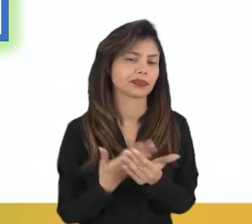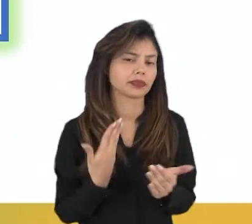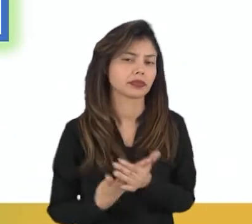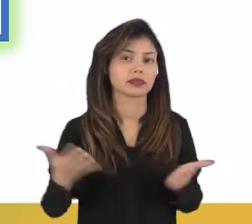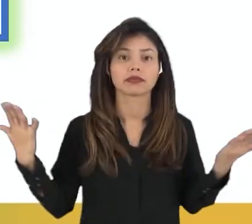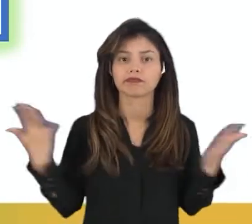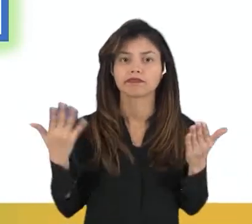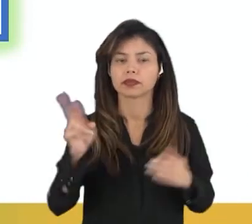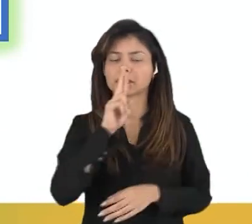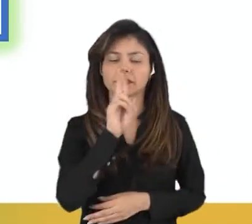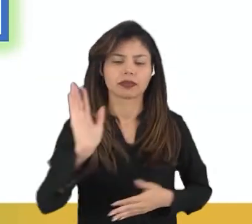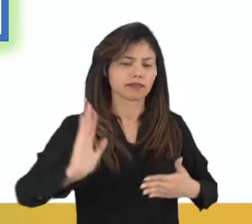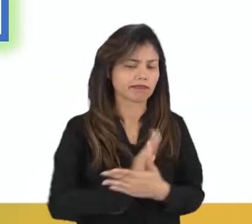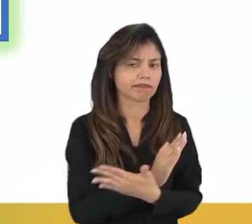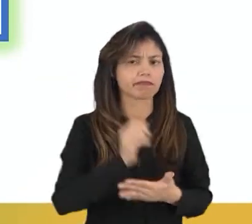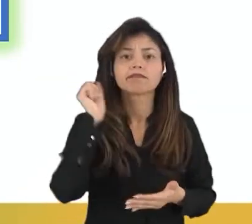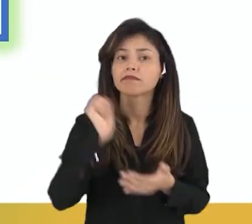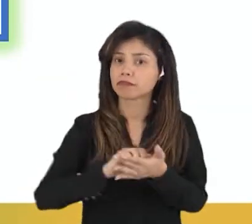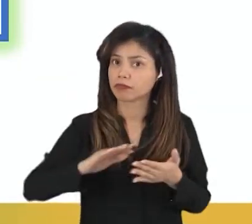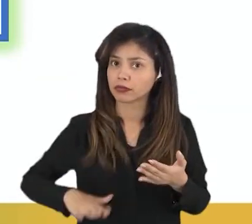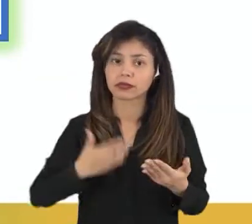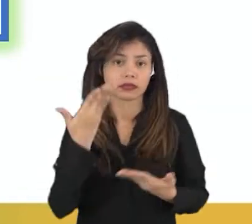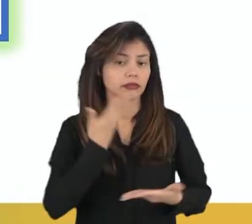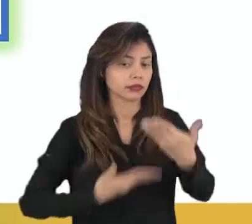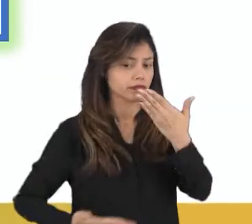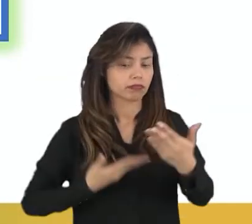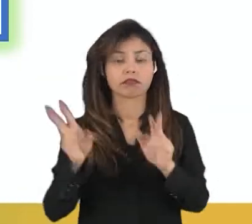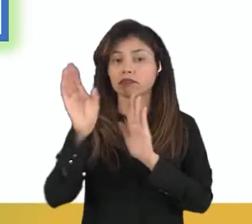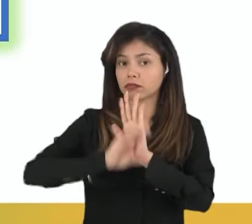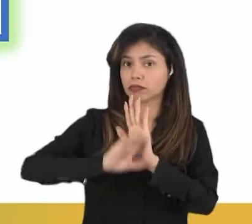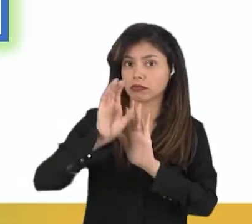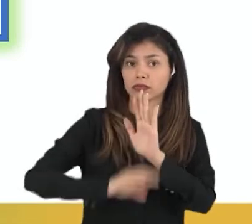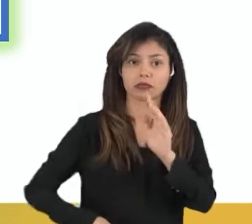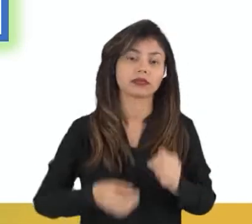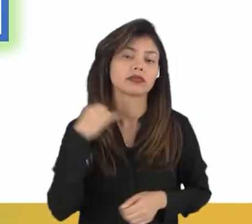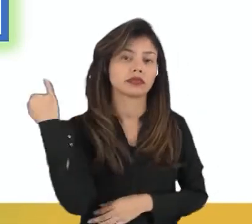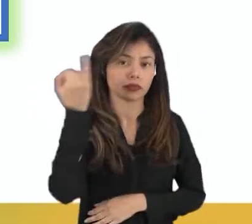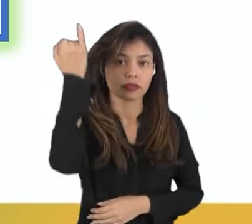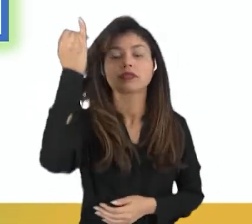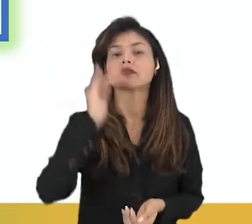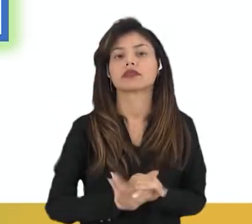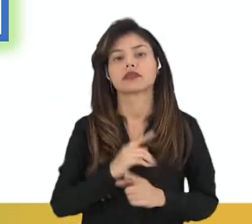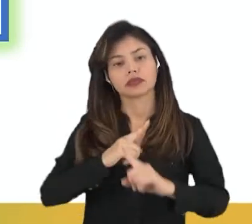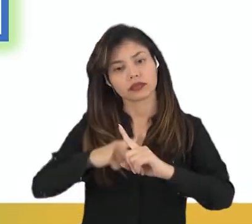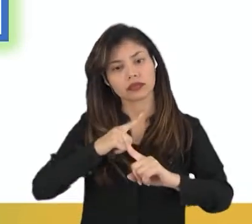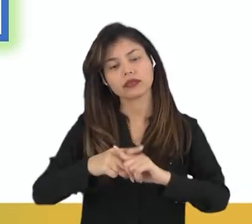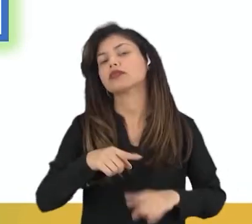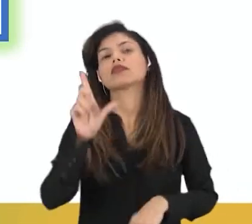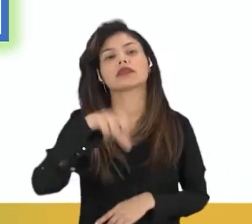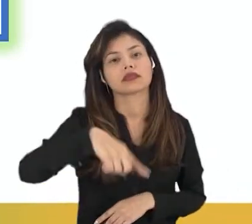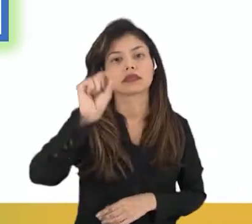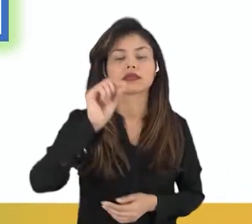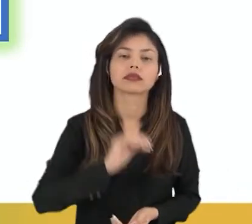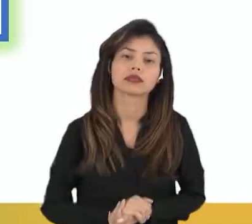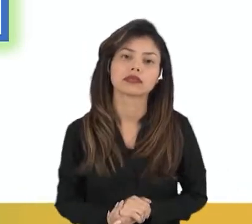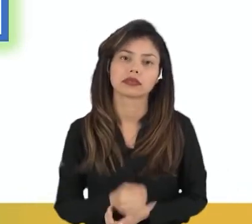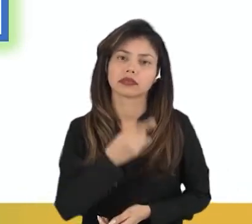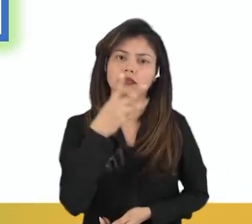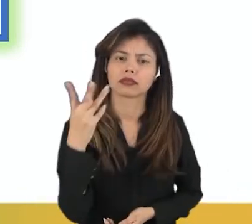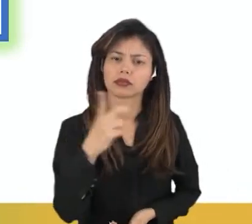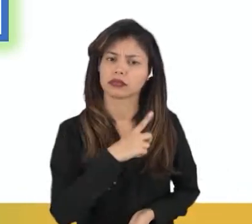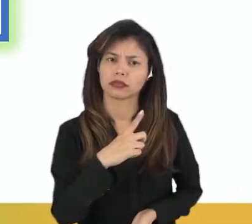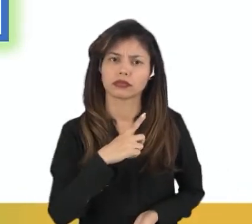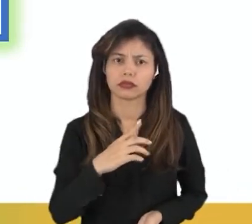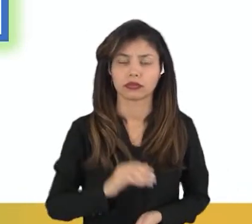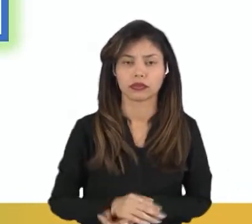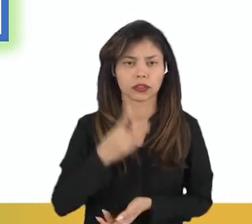nós resolvemos alguns exercícios que relacionam os conteúdos de princípio multiplicativo da contagem e probabilidade que